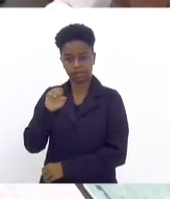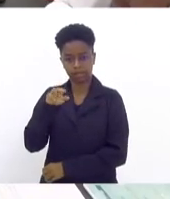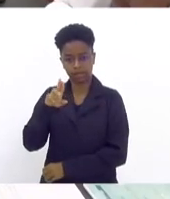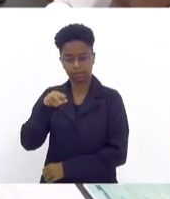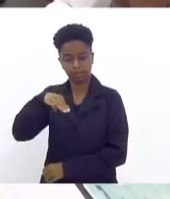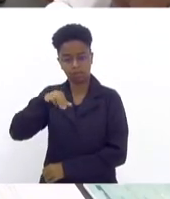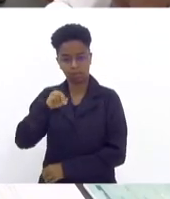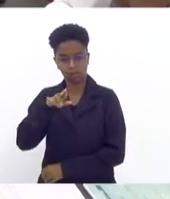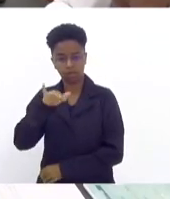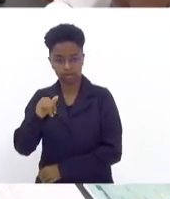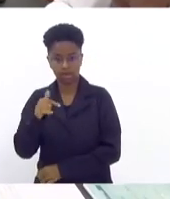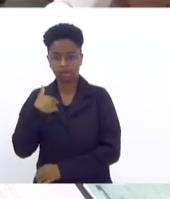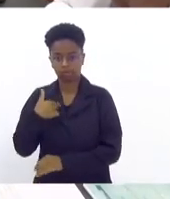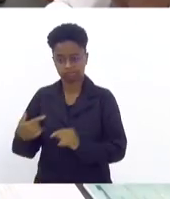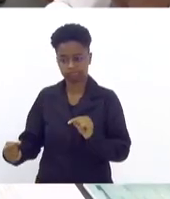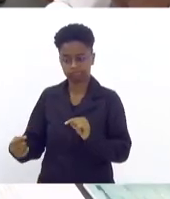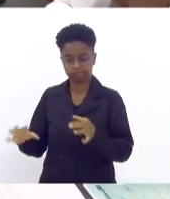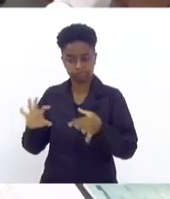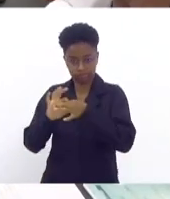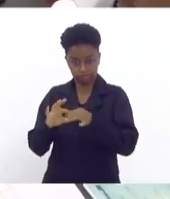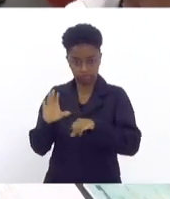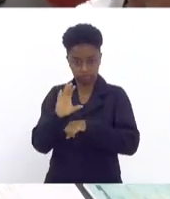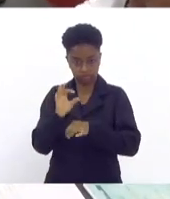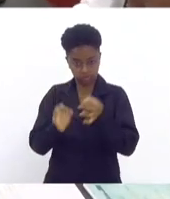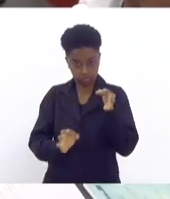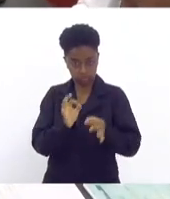pela juridicidade.